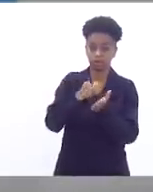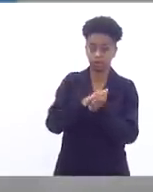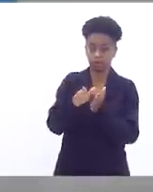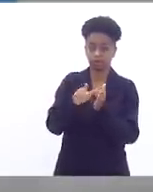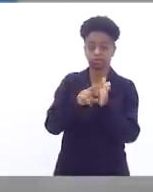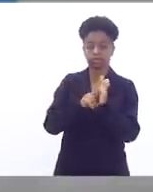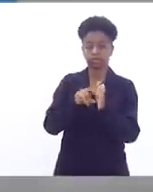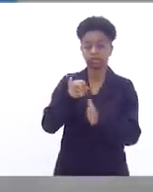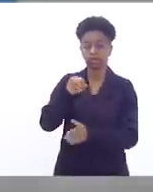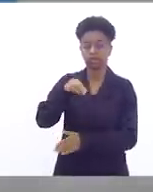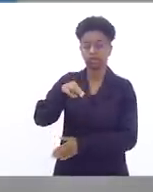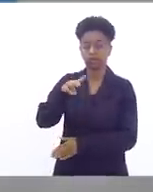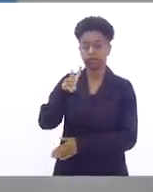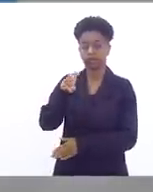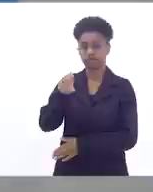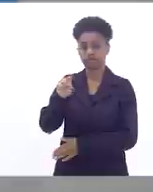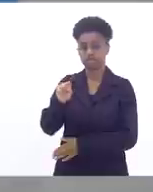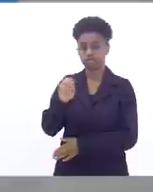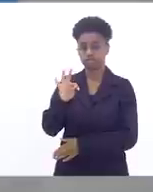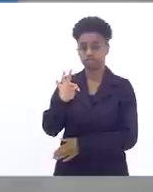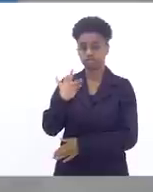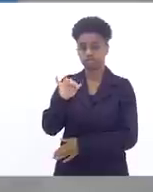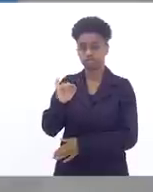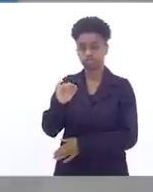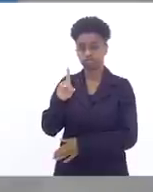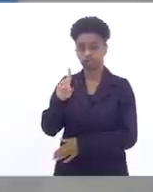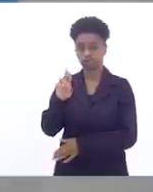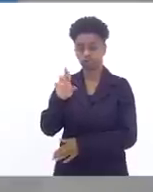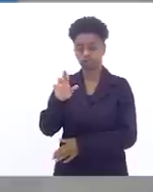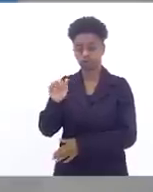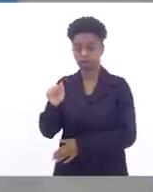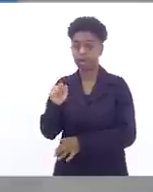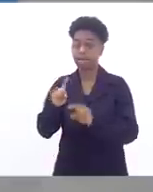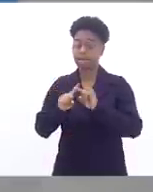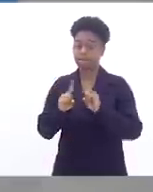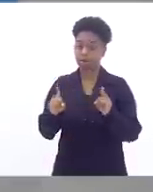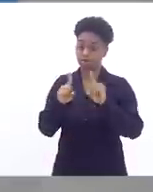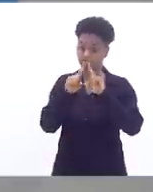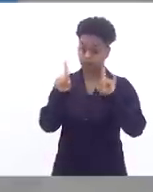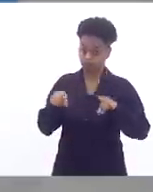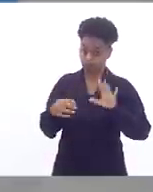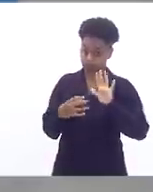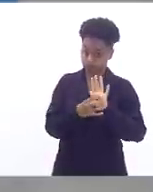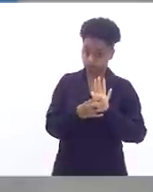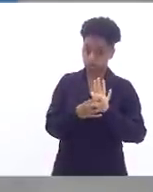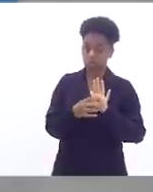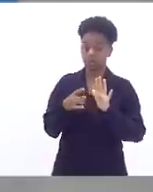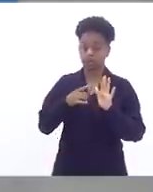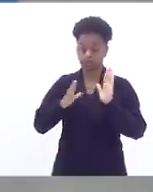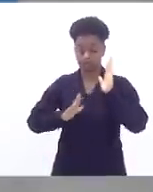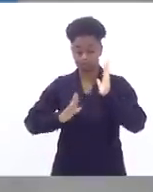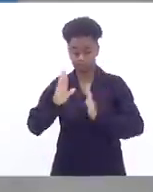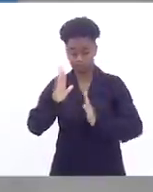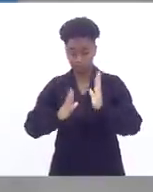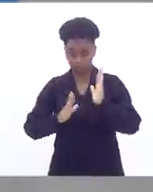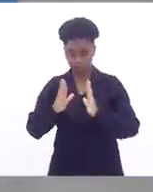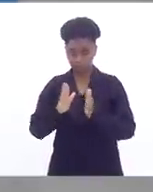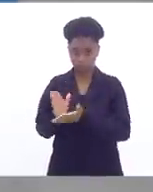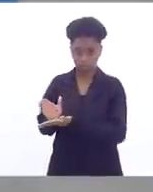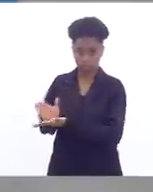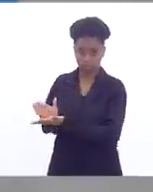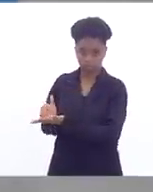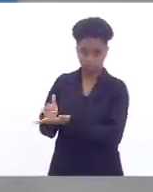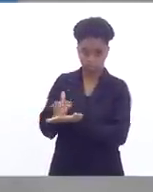investidora embora os servidores têm nesse período né recolhido na forma